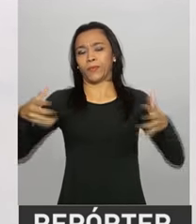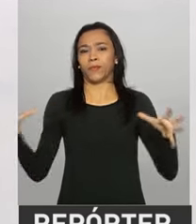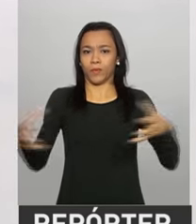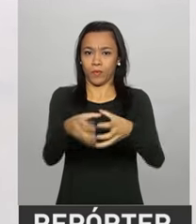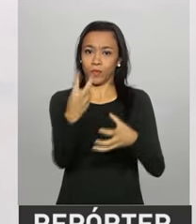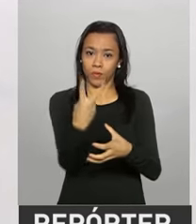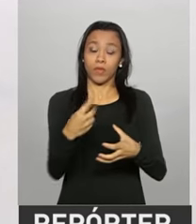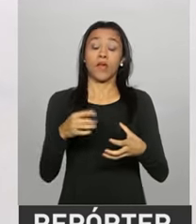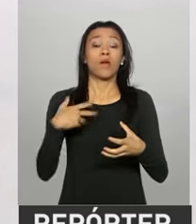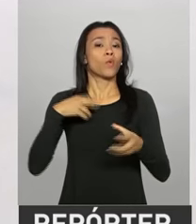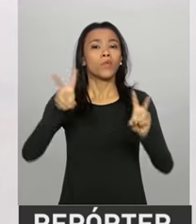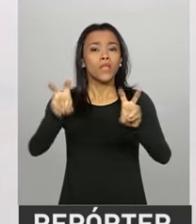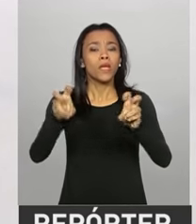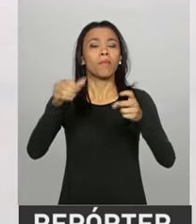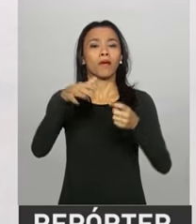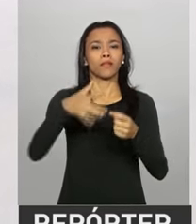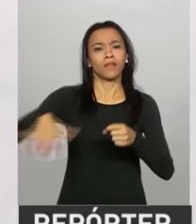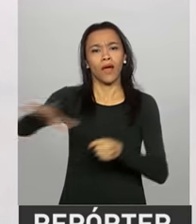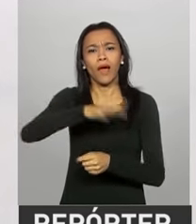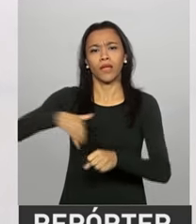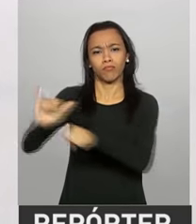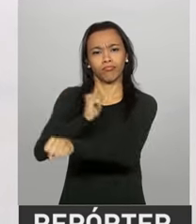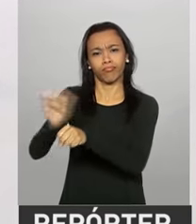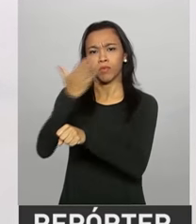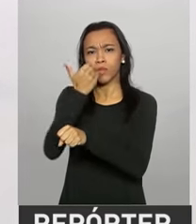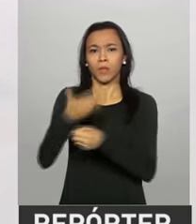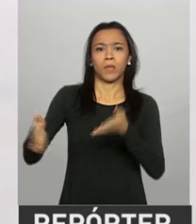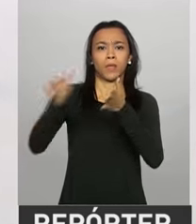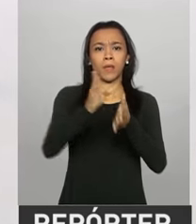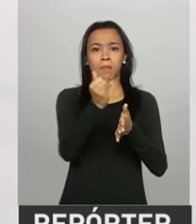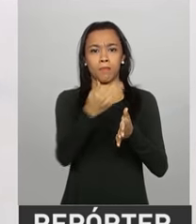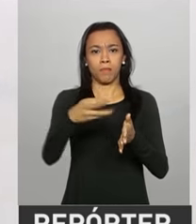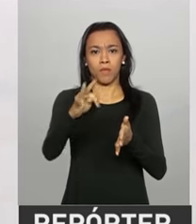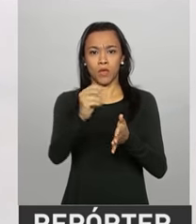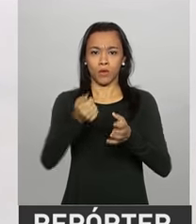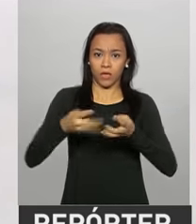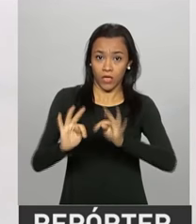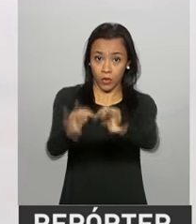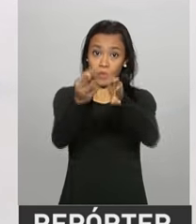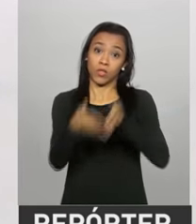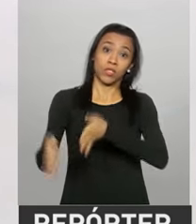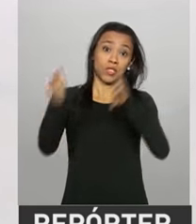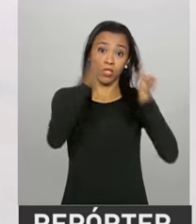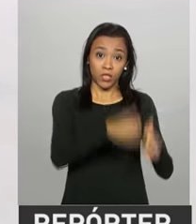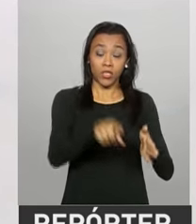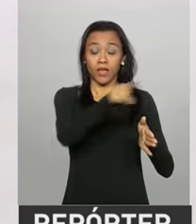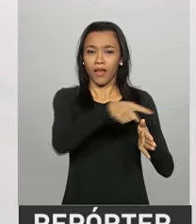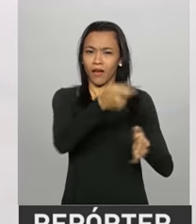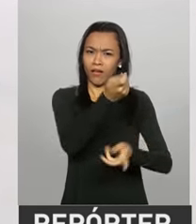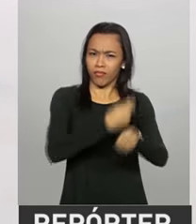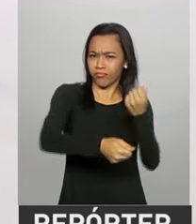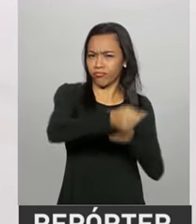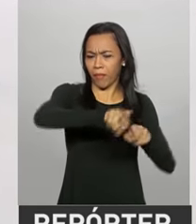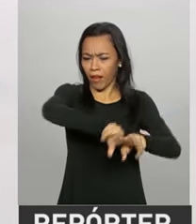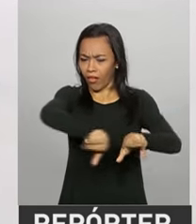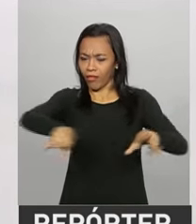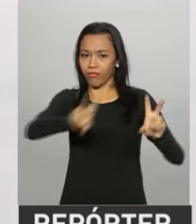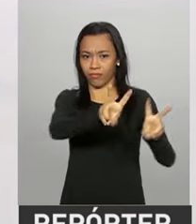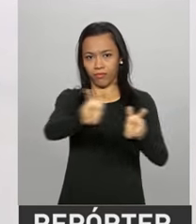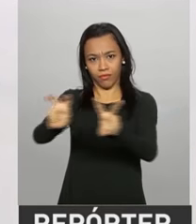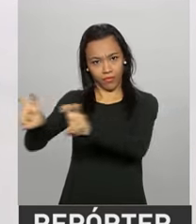agronegócio, como segurança alimentar, biotecnologia, gestão, produção e imagem do produtor. E participam